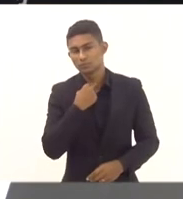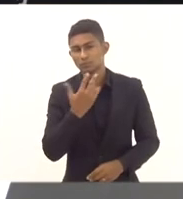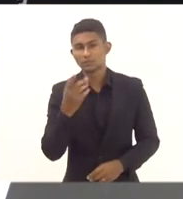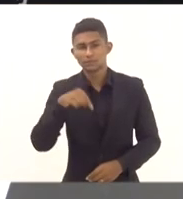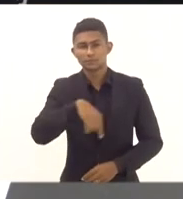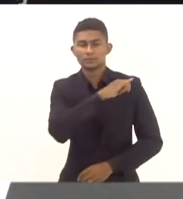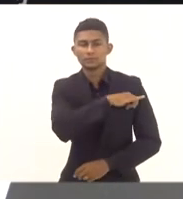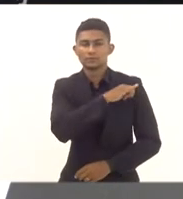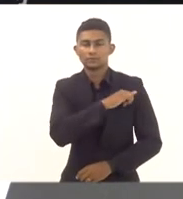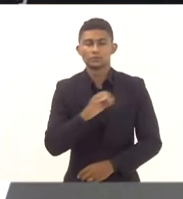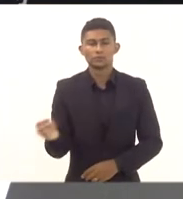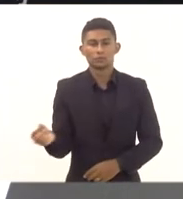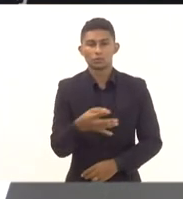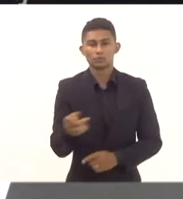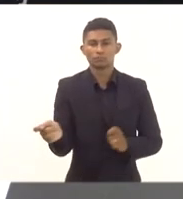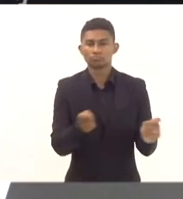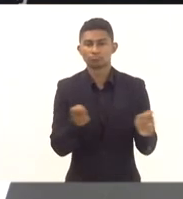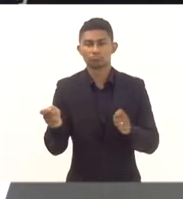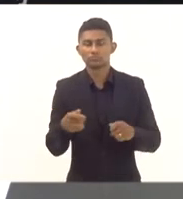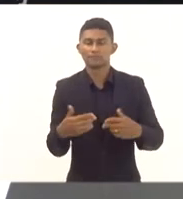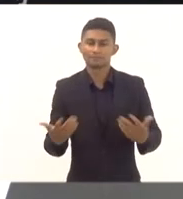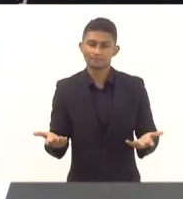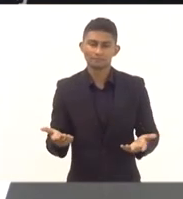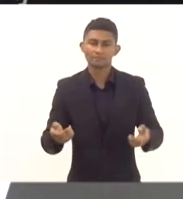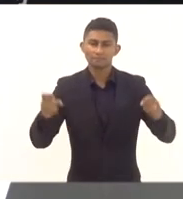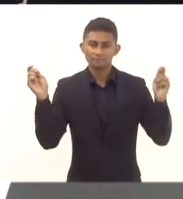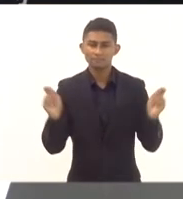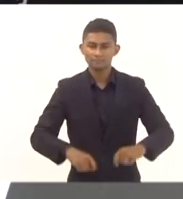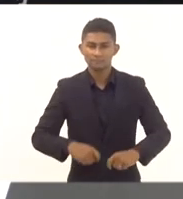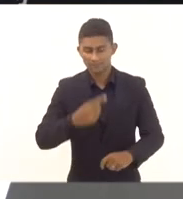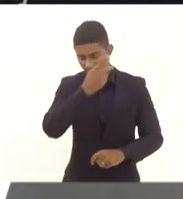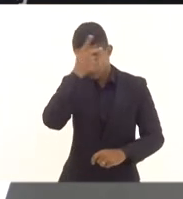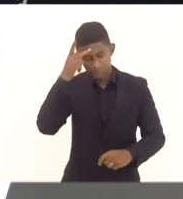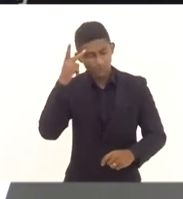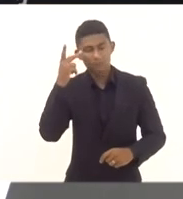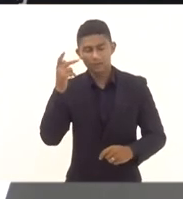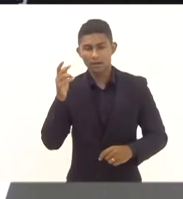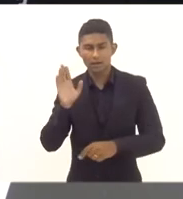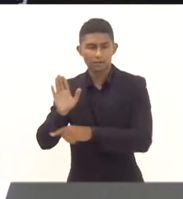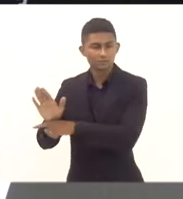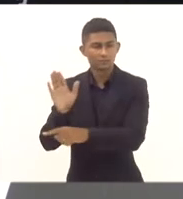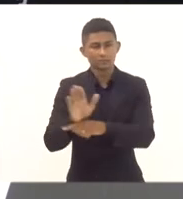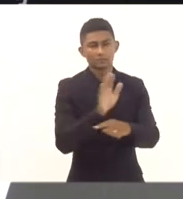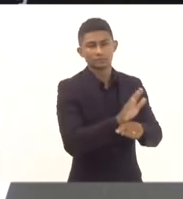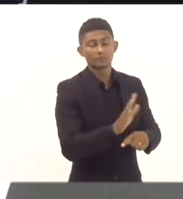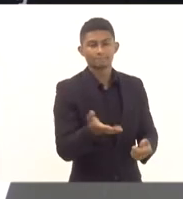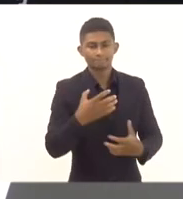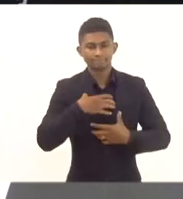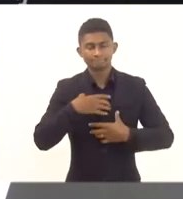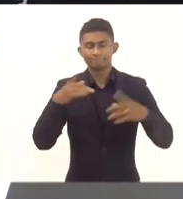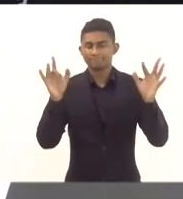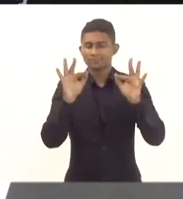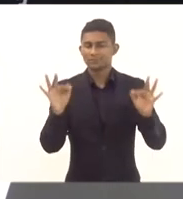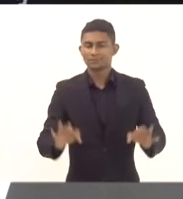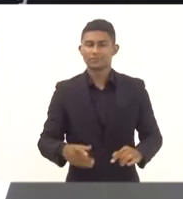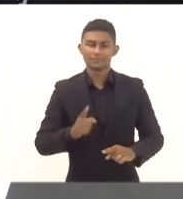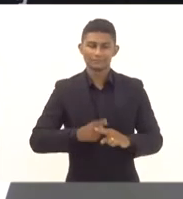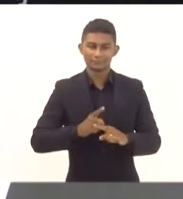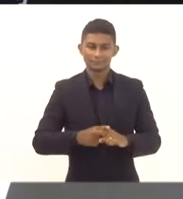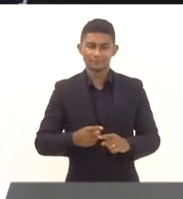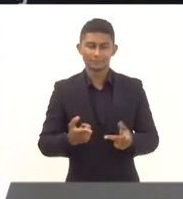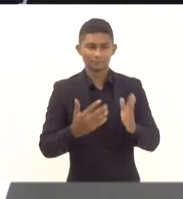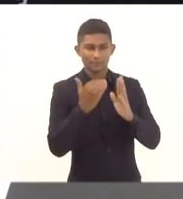nova realidade econômica e a gente pode ir atender as funções de outra maneira Mas eu sou feliz no programa tá atendendo